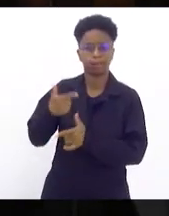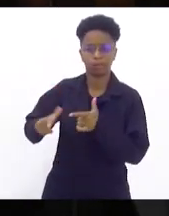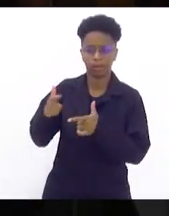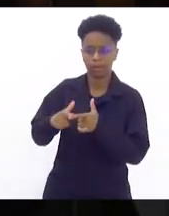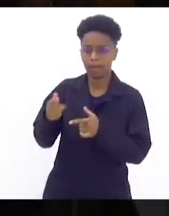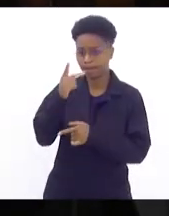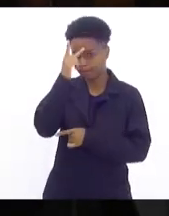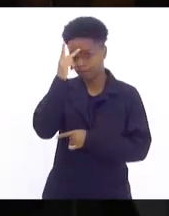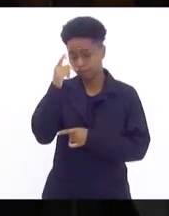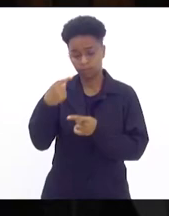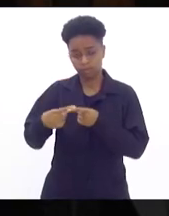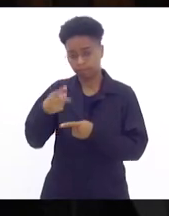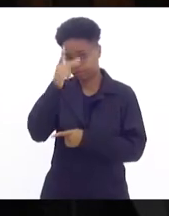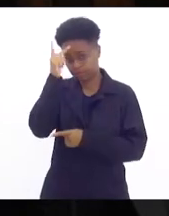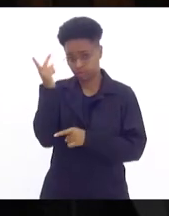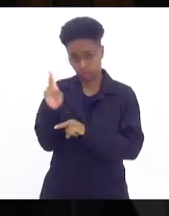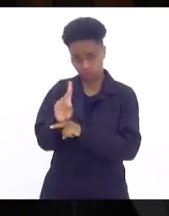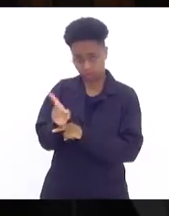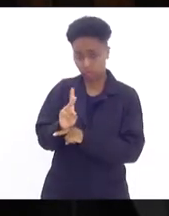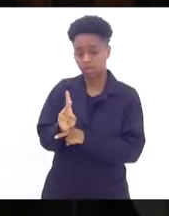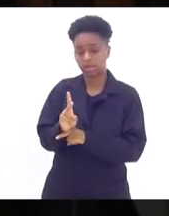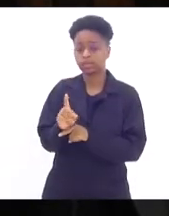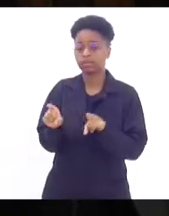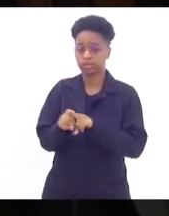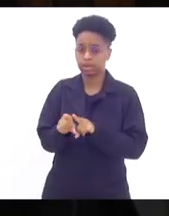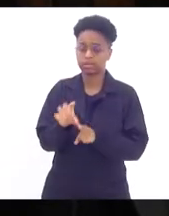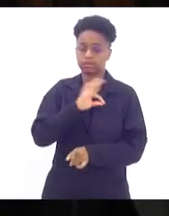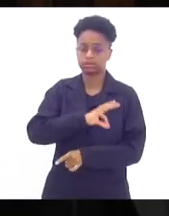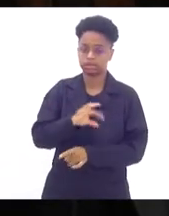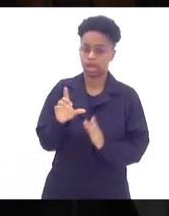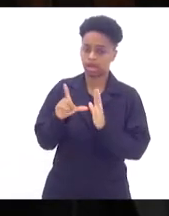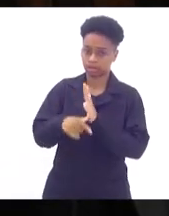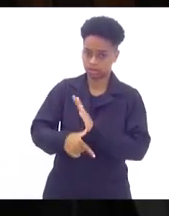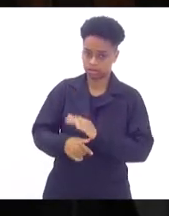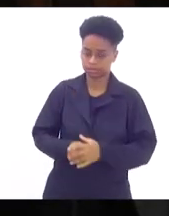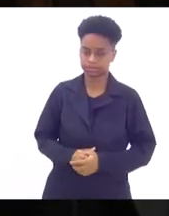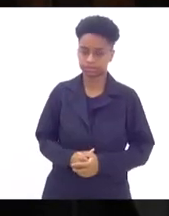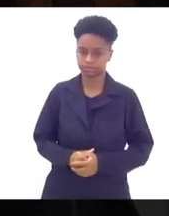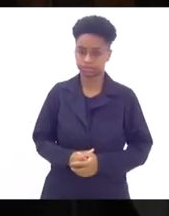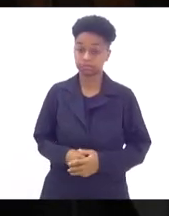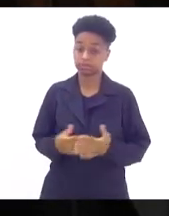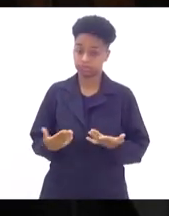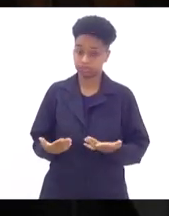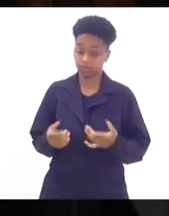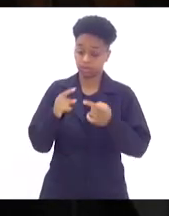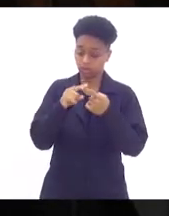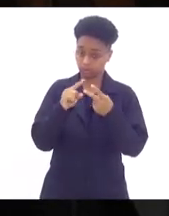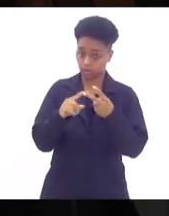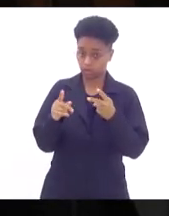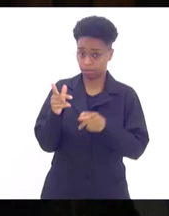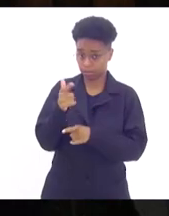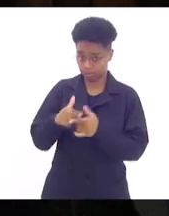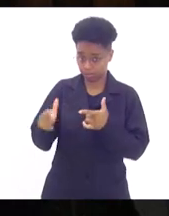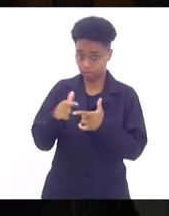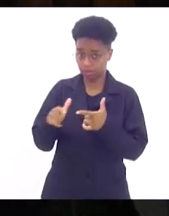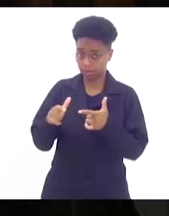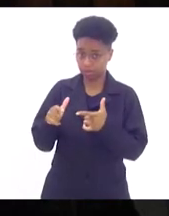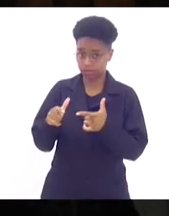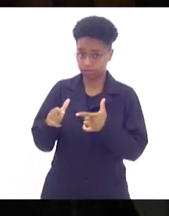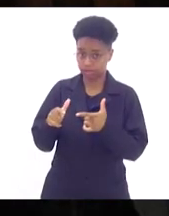terceirizados também estão com seu salários atrasados aliás esses dois problemas se somam